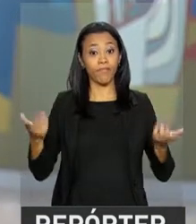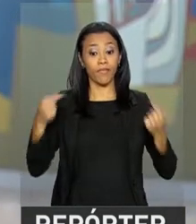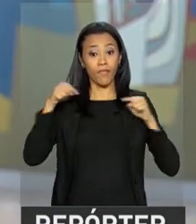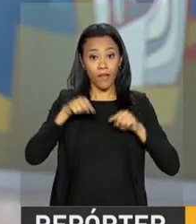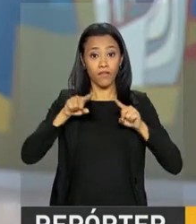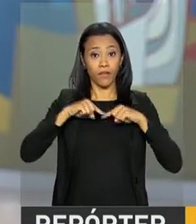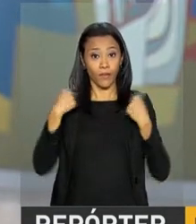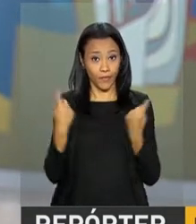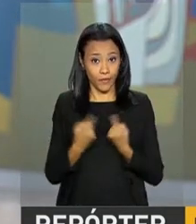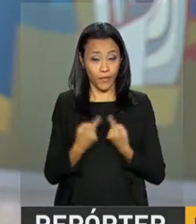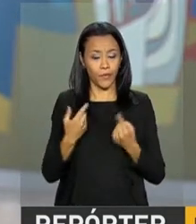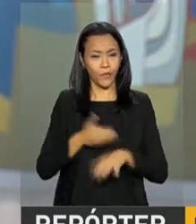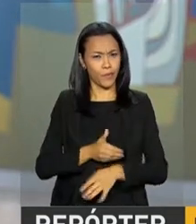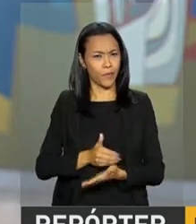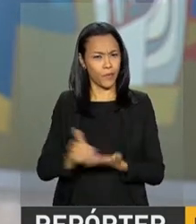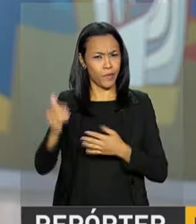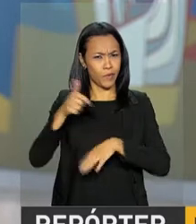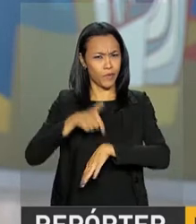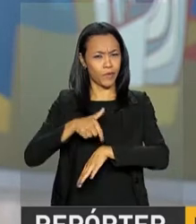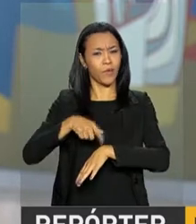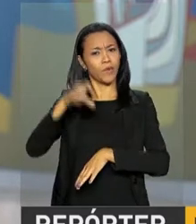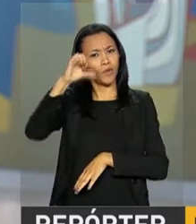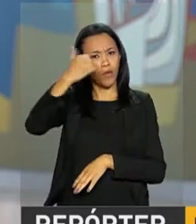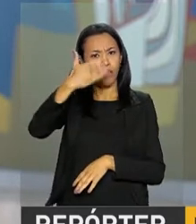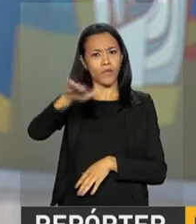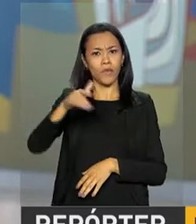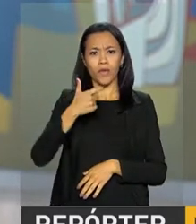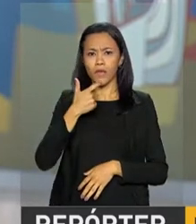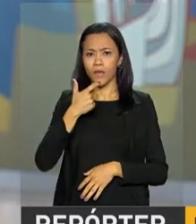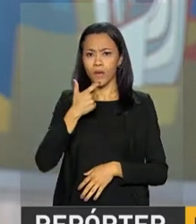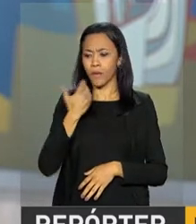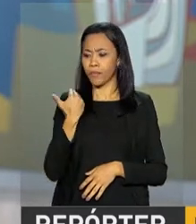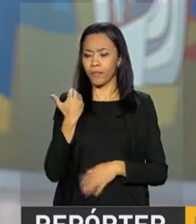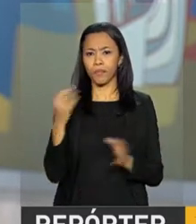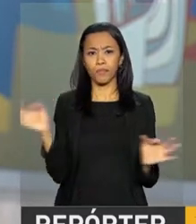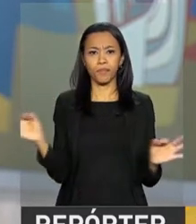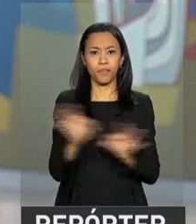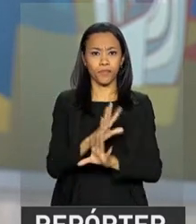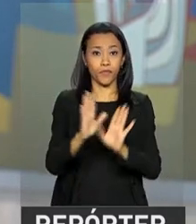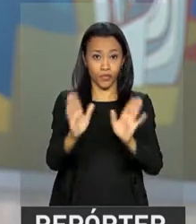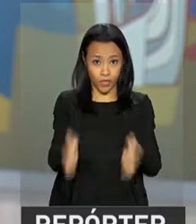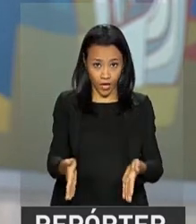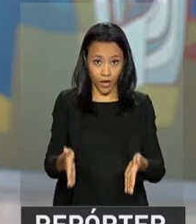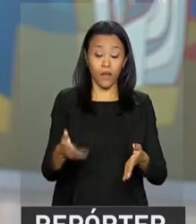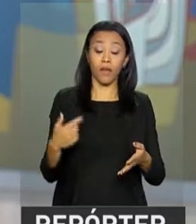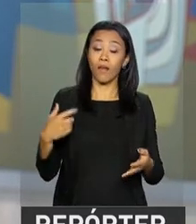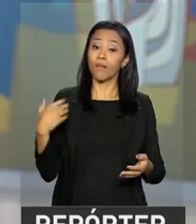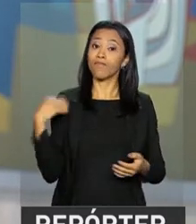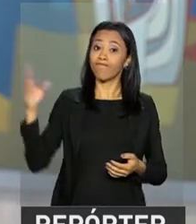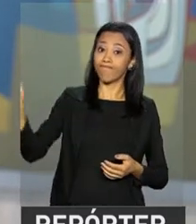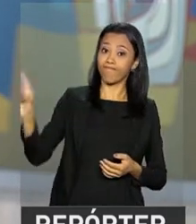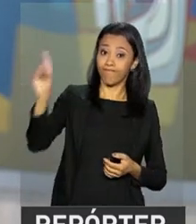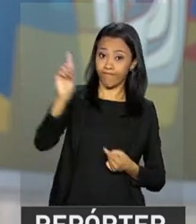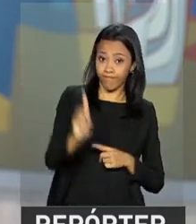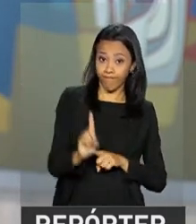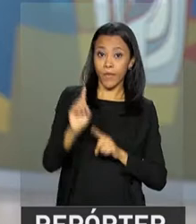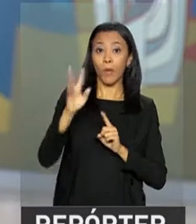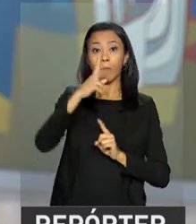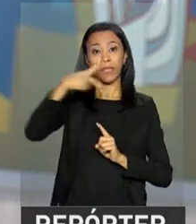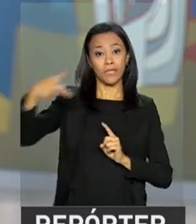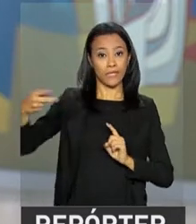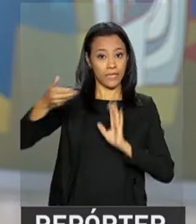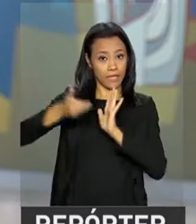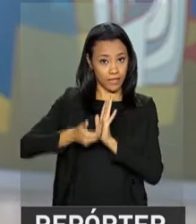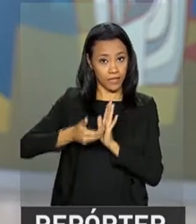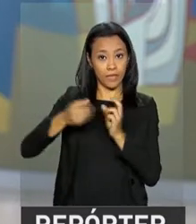começou por volta das nove e meia da manhã e terminou agora pouco contou com a presença do presidente da câmara deputado rodrigo